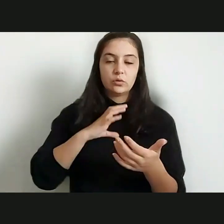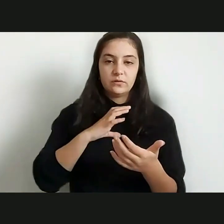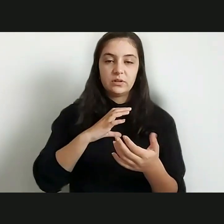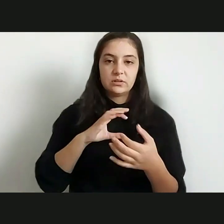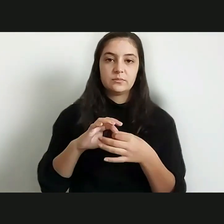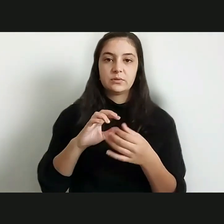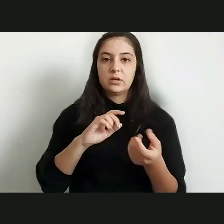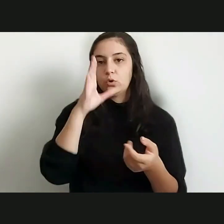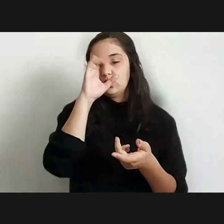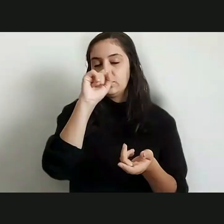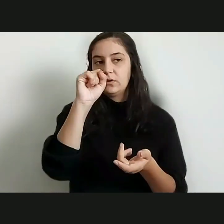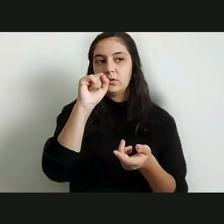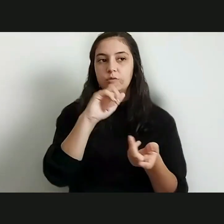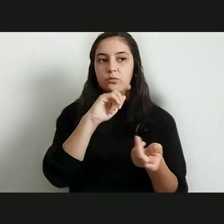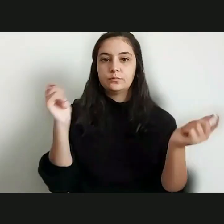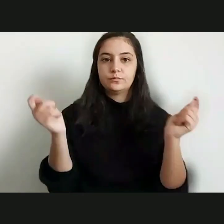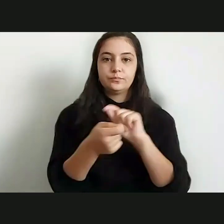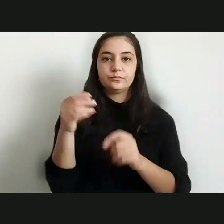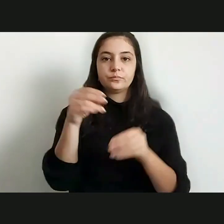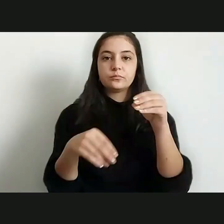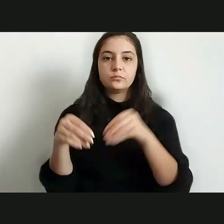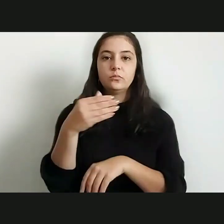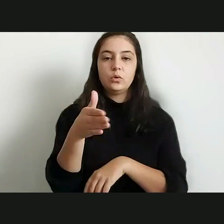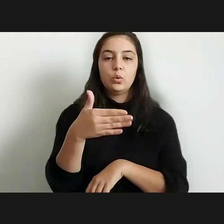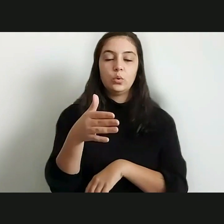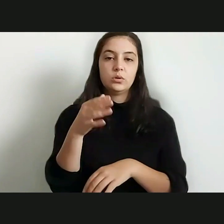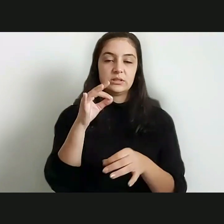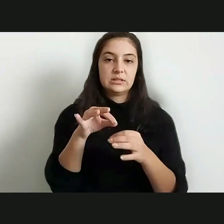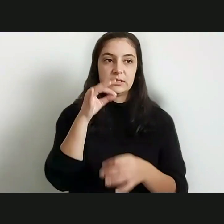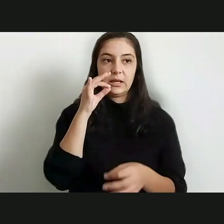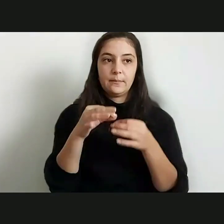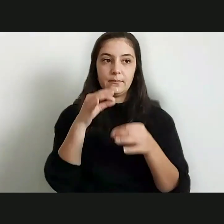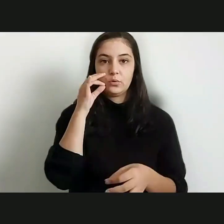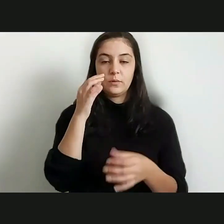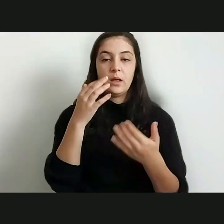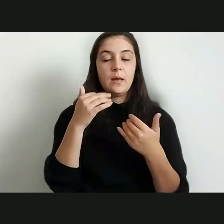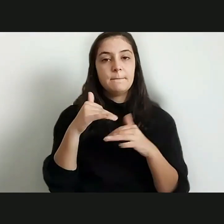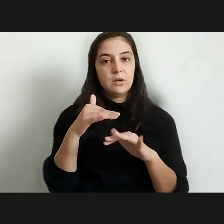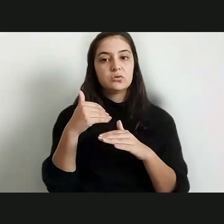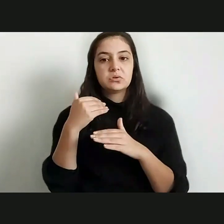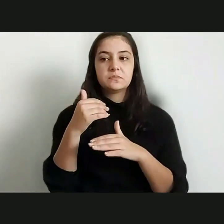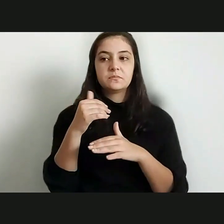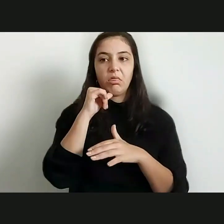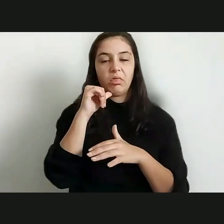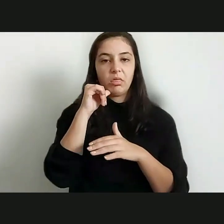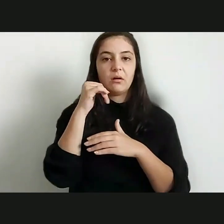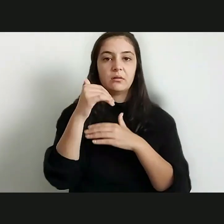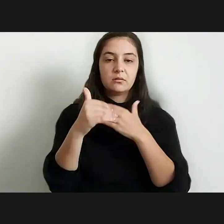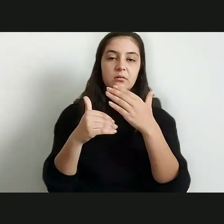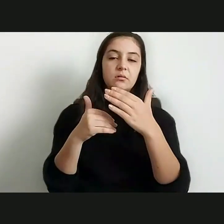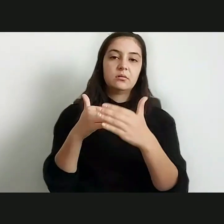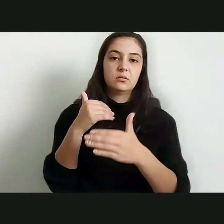de governo nas eleições de 11 de setembro, mas isto, portanto, é recorrente, esta falta